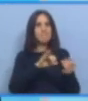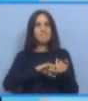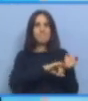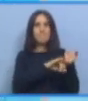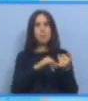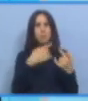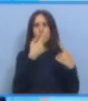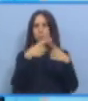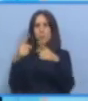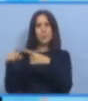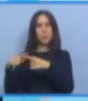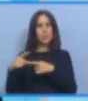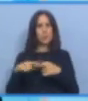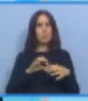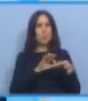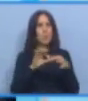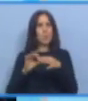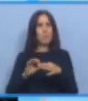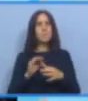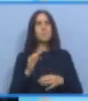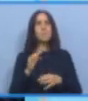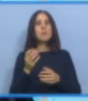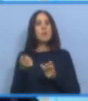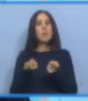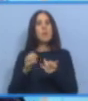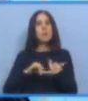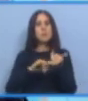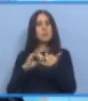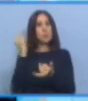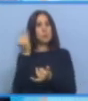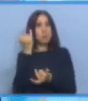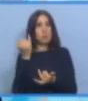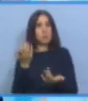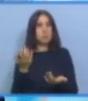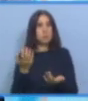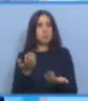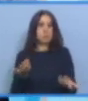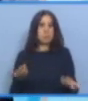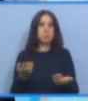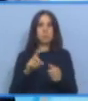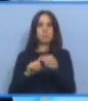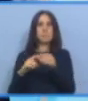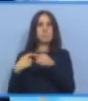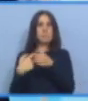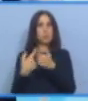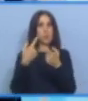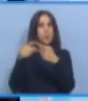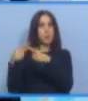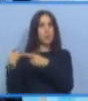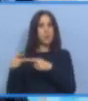muito diferenciadas, organizações institucionais, portanto, parceiros